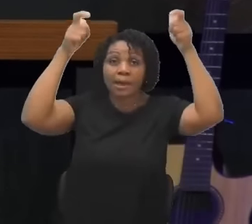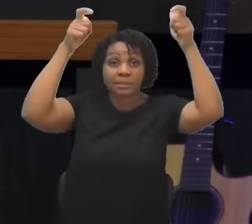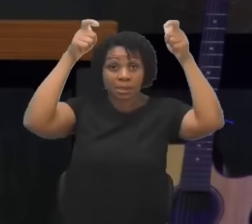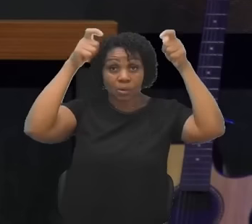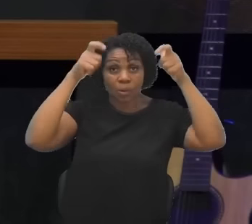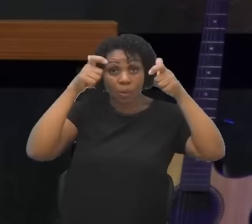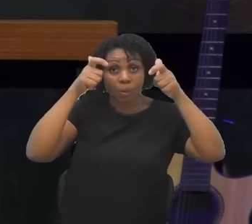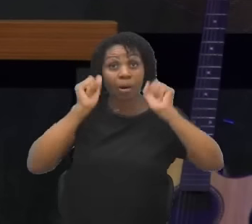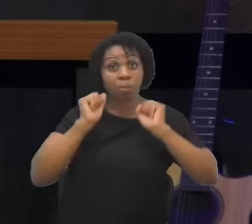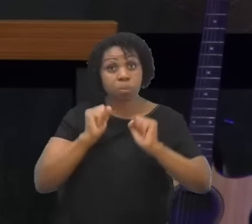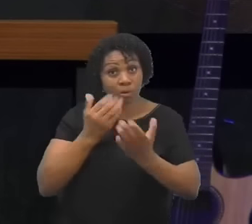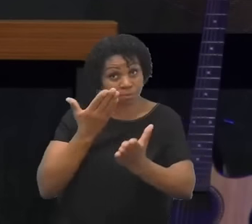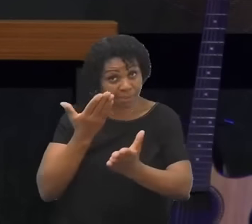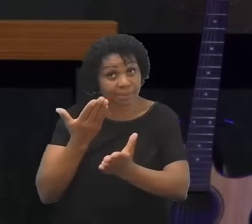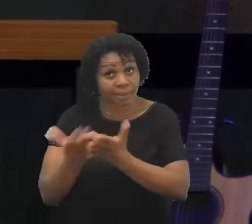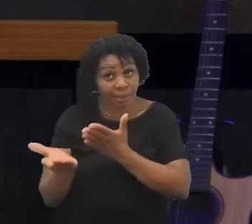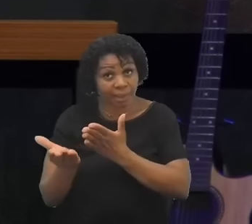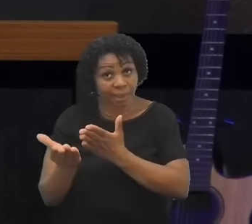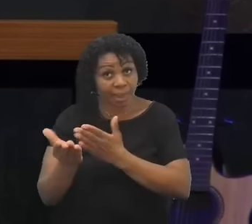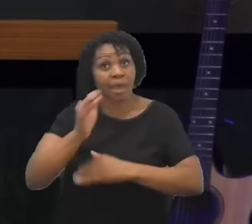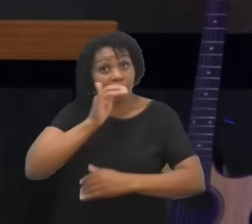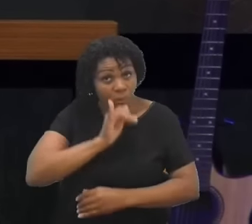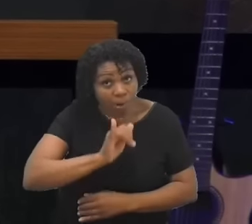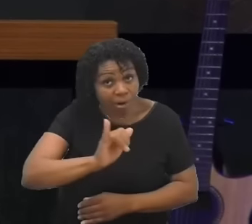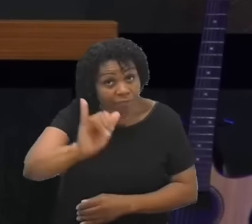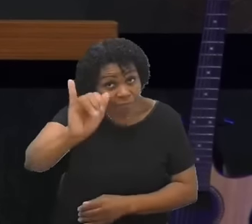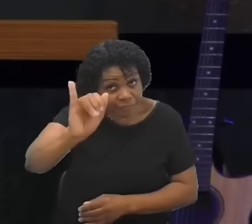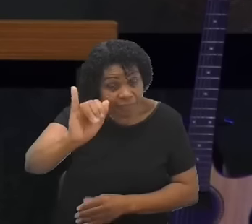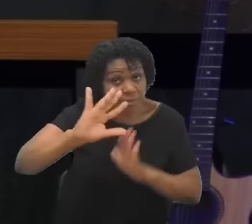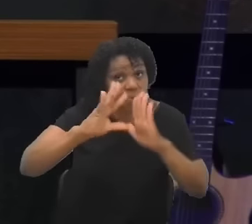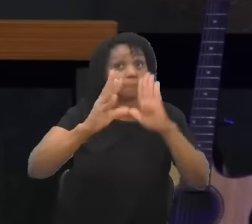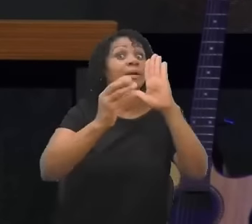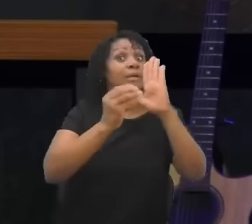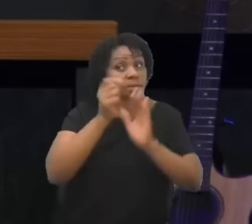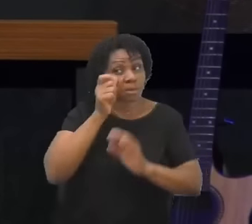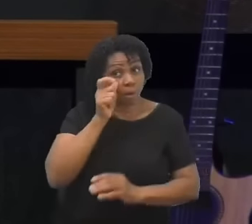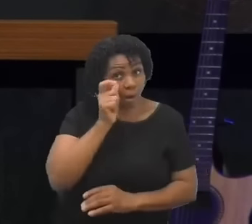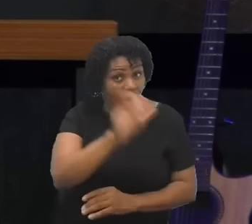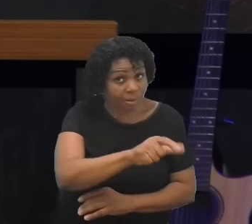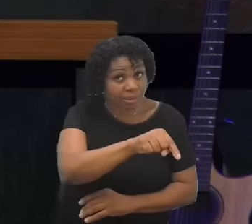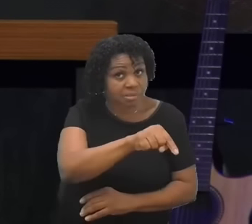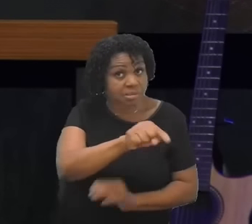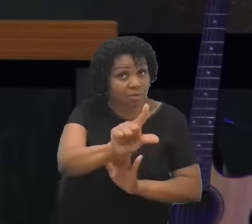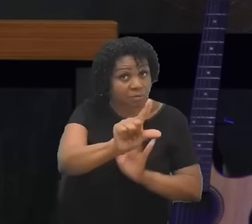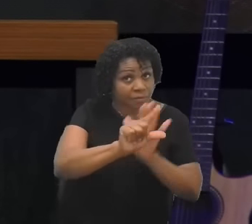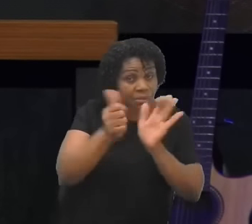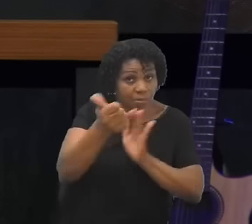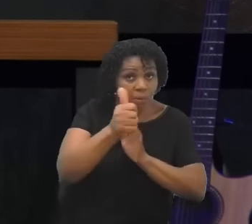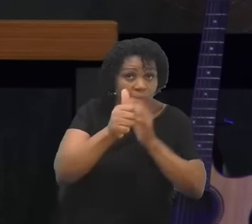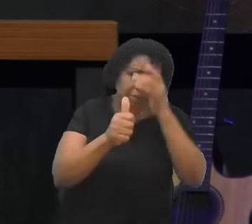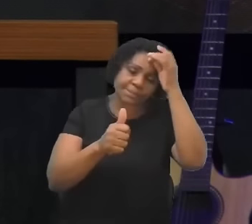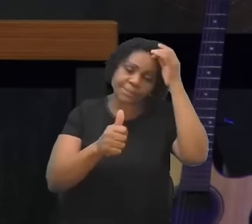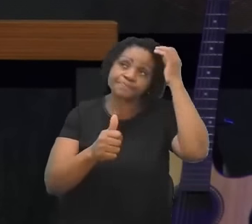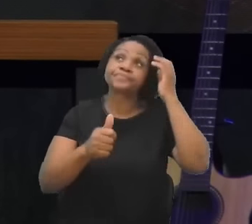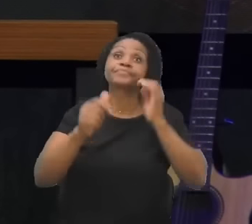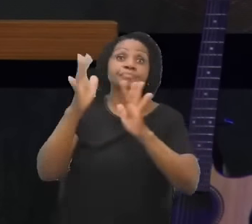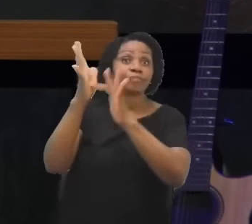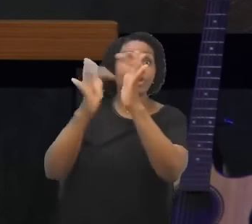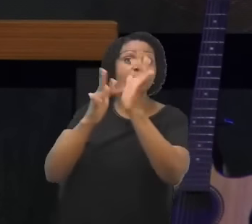pode perder? Olha, o recado é para a igreja agora. Presta atenção no que está escrito no versículo 11. Vamos ler junto? Venho